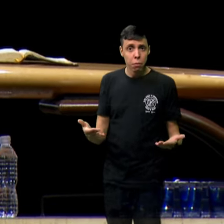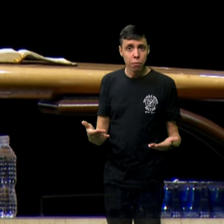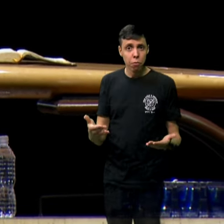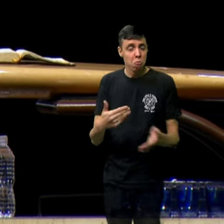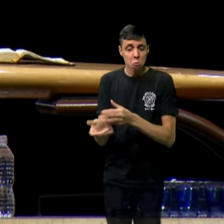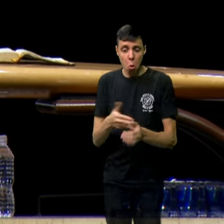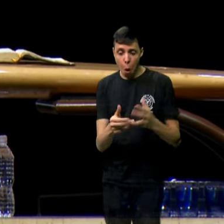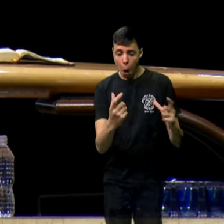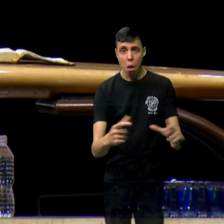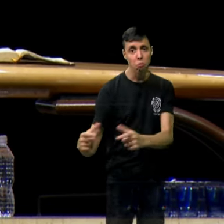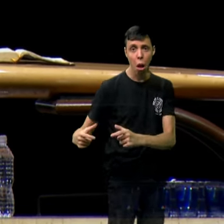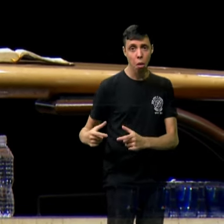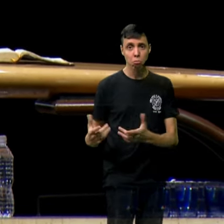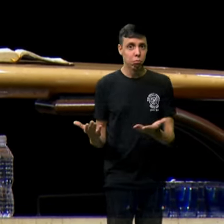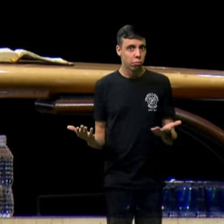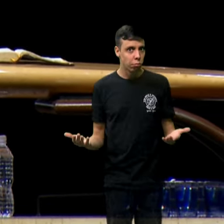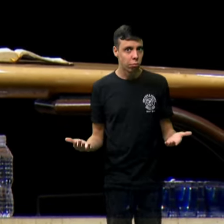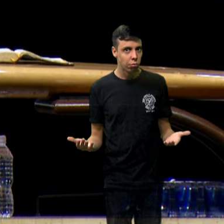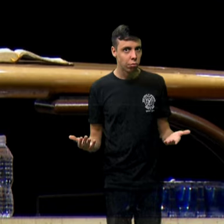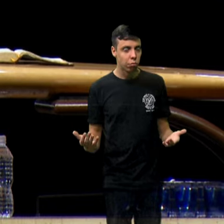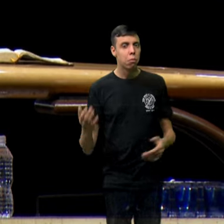em qualquer terra?